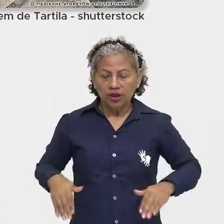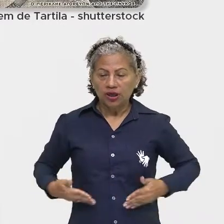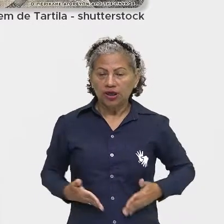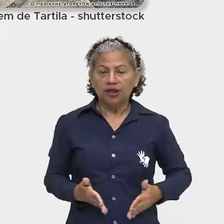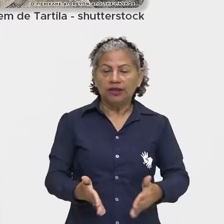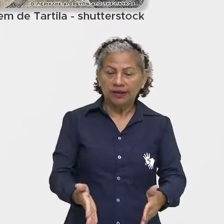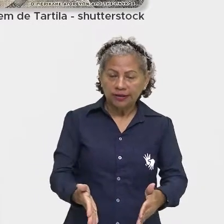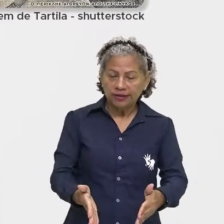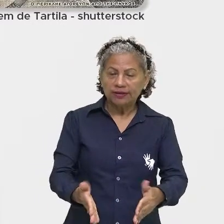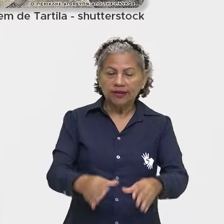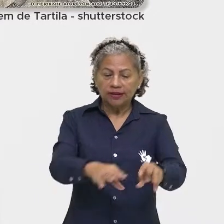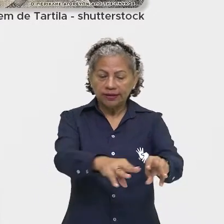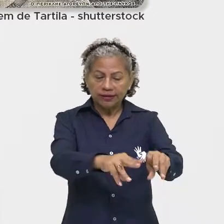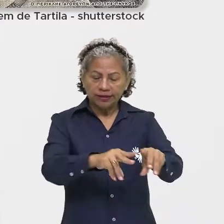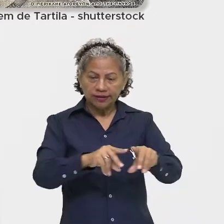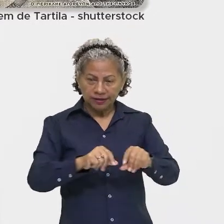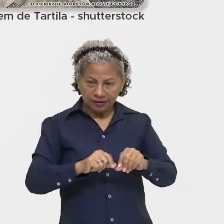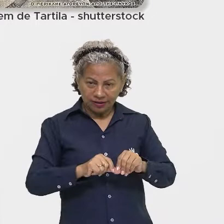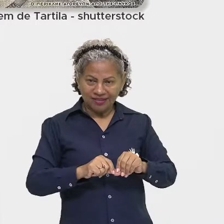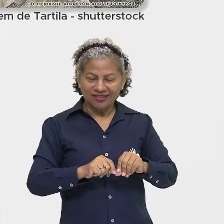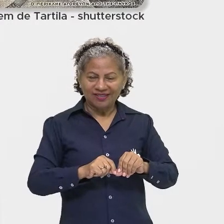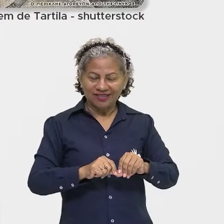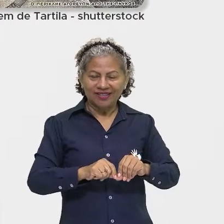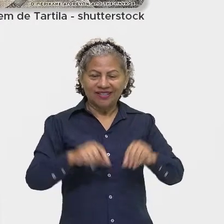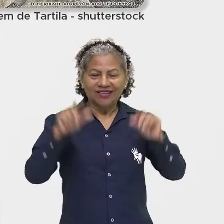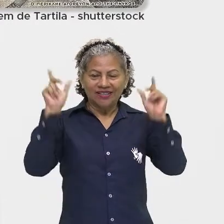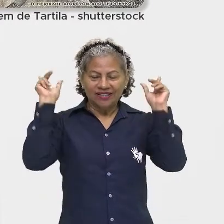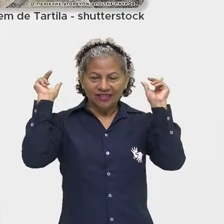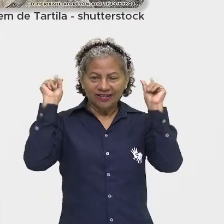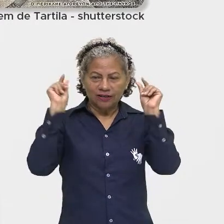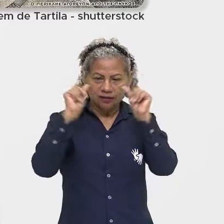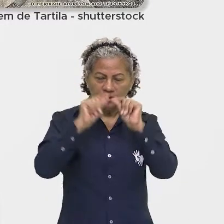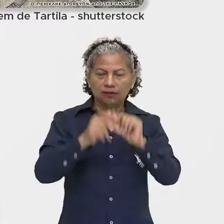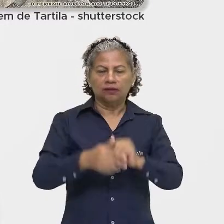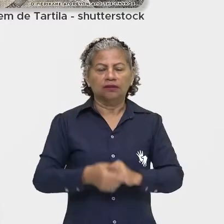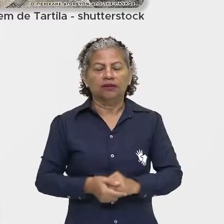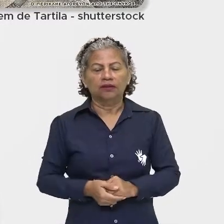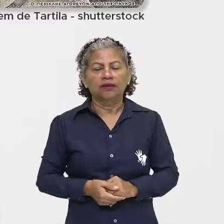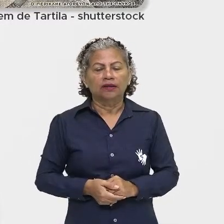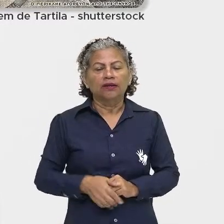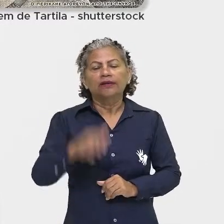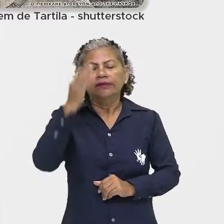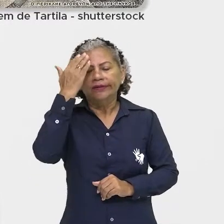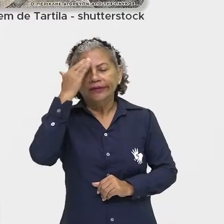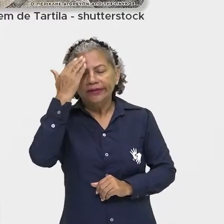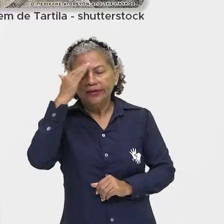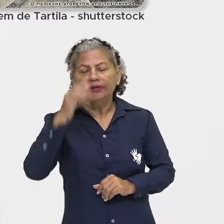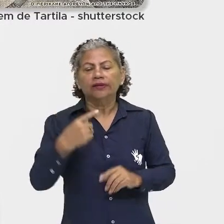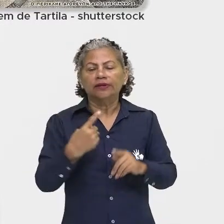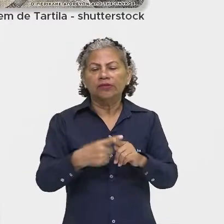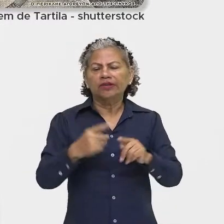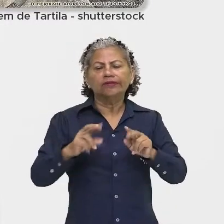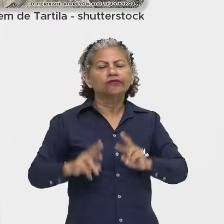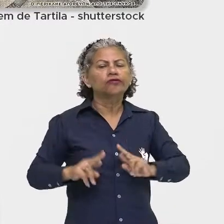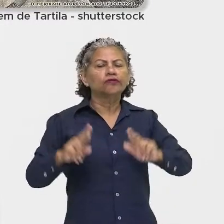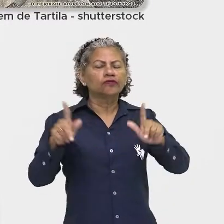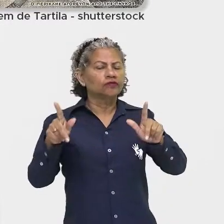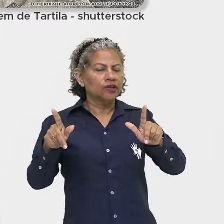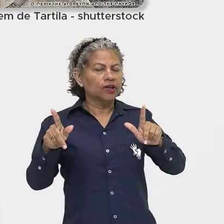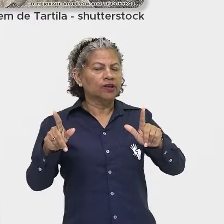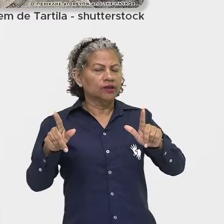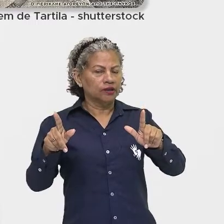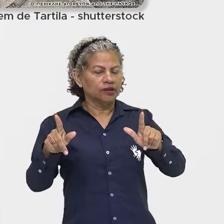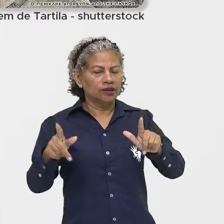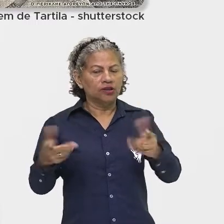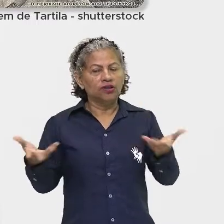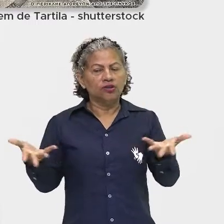terras gregas. É importante saber que os direitos e deveres de um cidadão naquela época eram completamente diferentes dos dias de hoje.